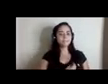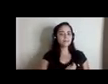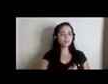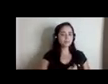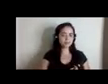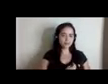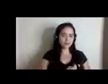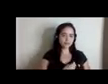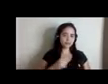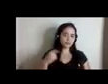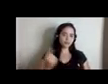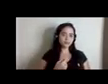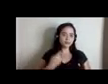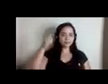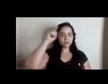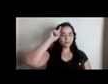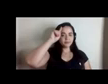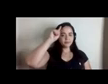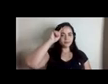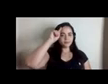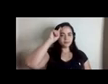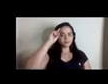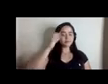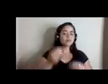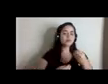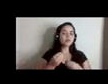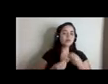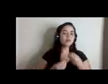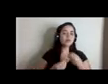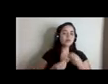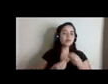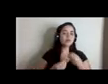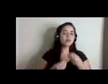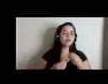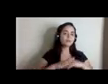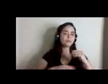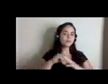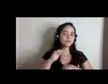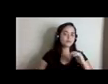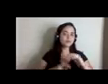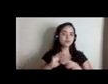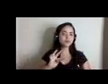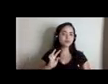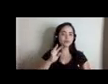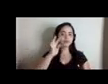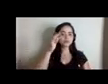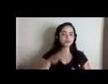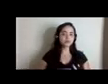nosso cotidiano. E de que modo a educação profissional tecnológica tem se